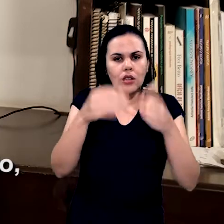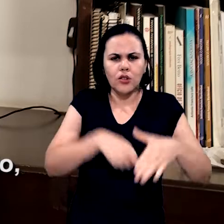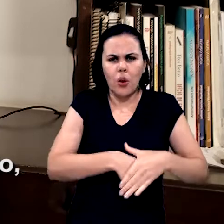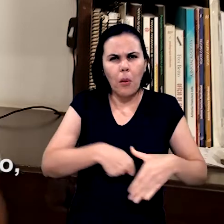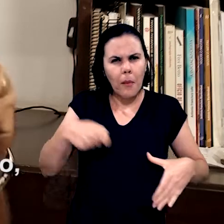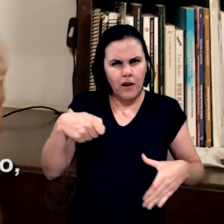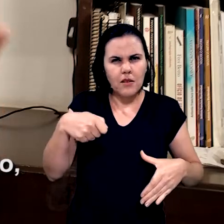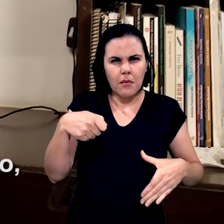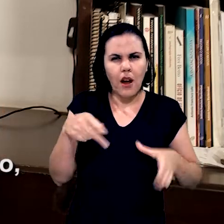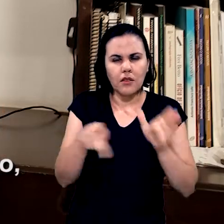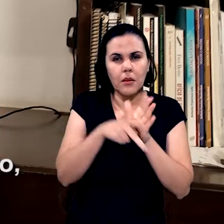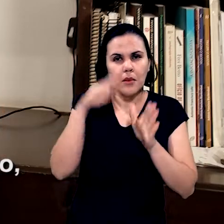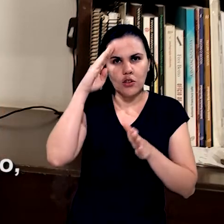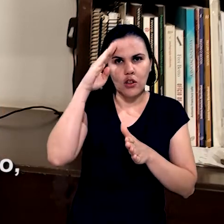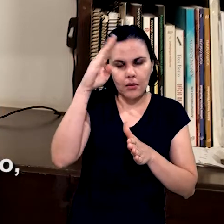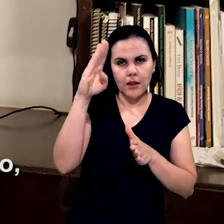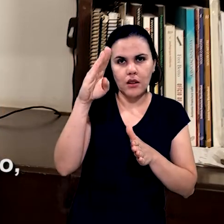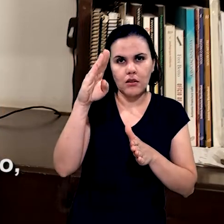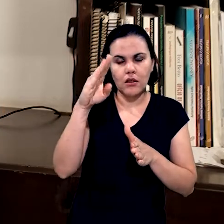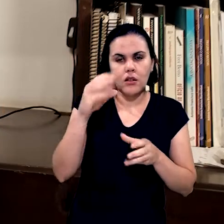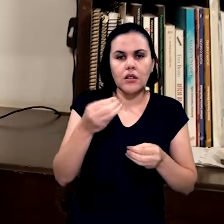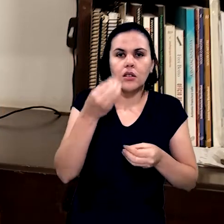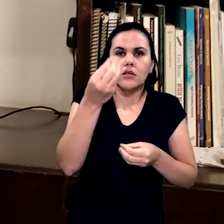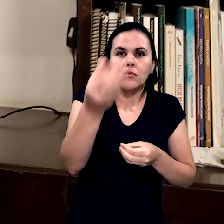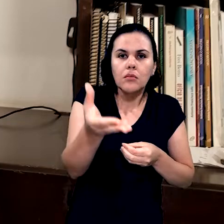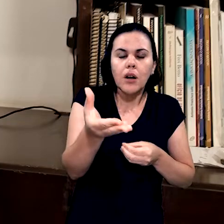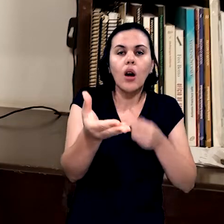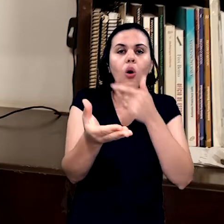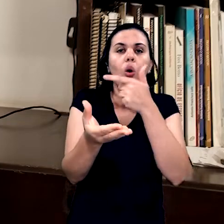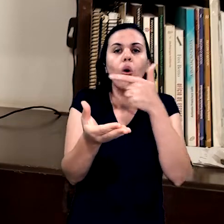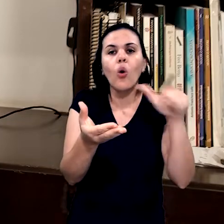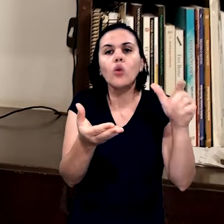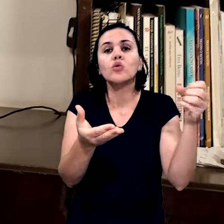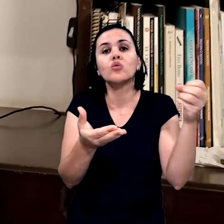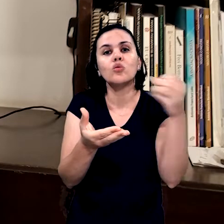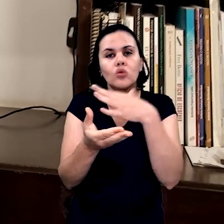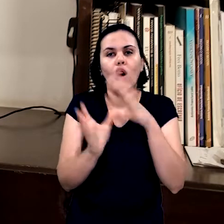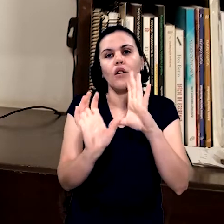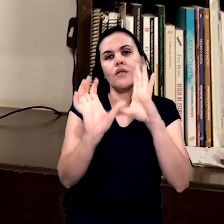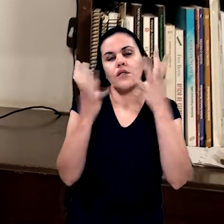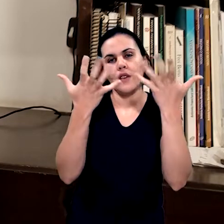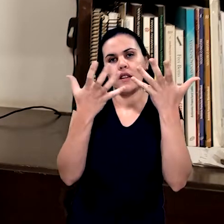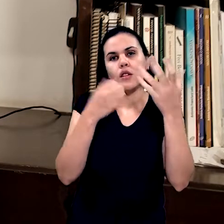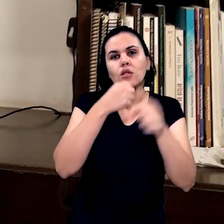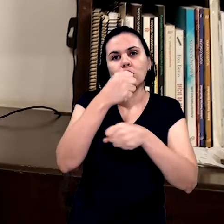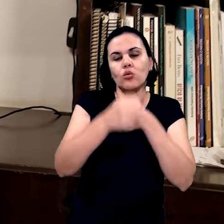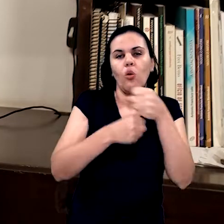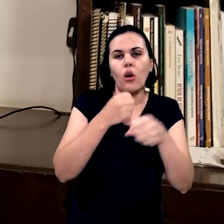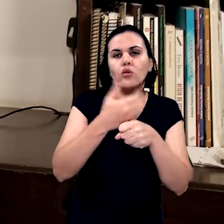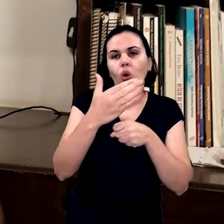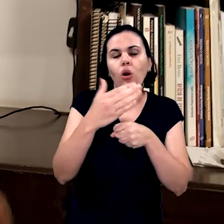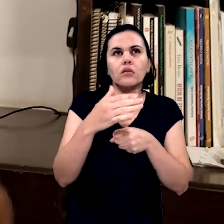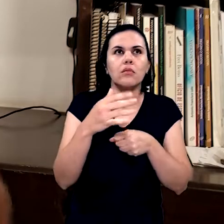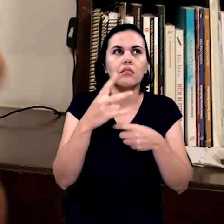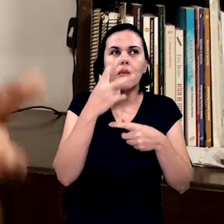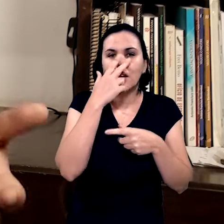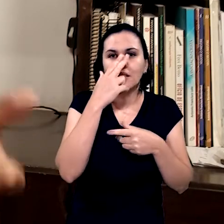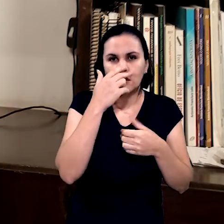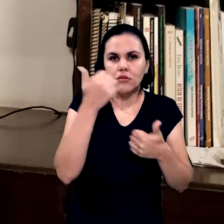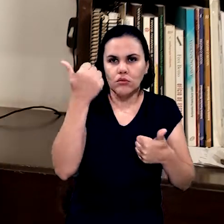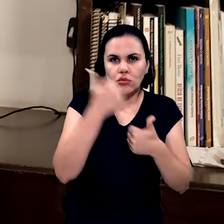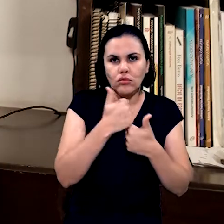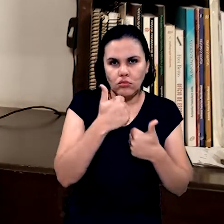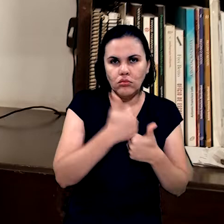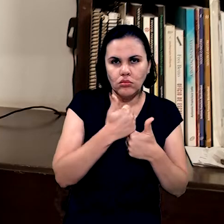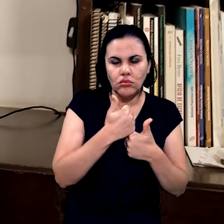que é uma espada, né, do Capitão do Mastro. Esses símbolos passam para os novos festeiros, como se estivessem